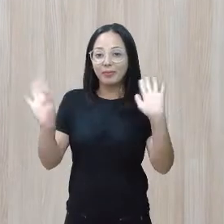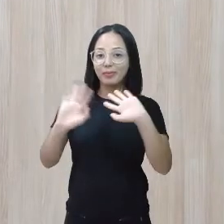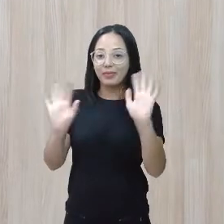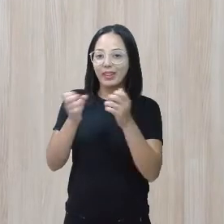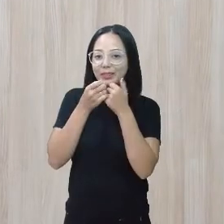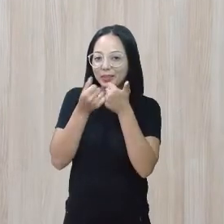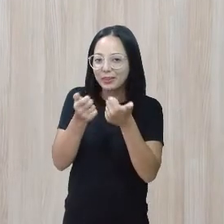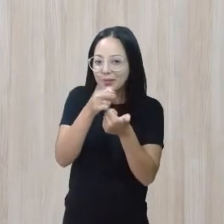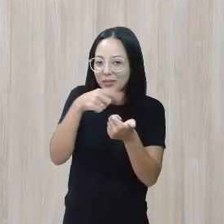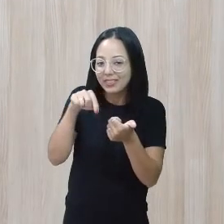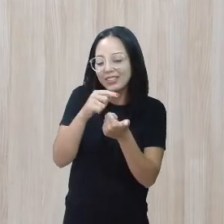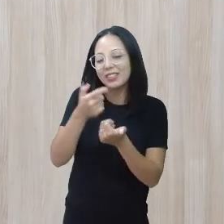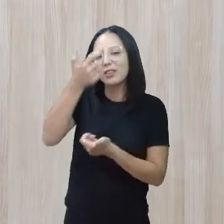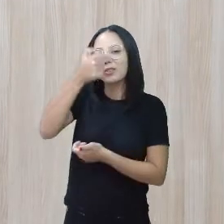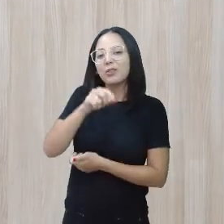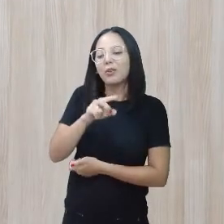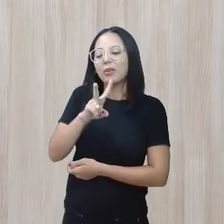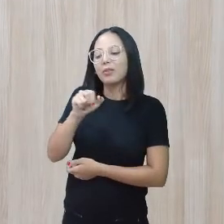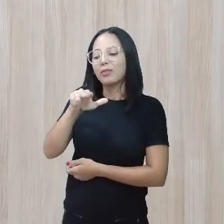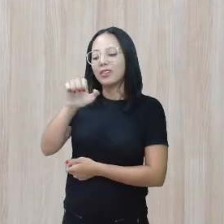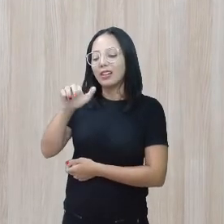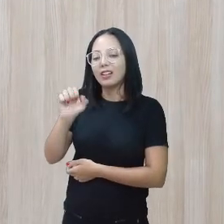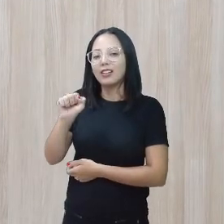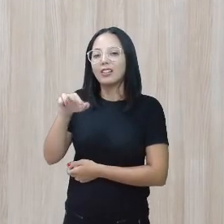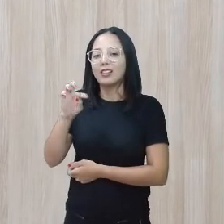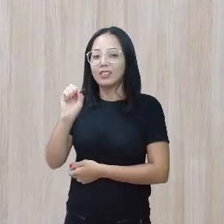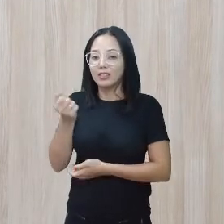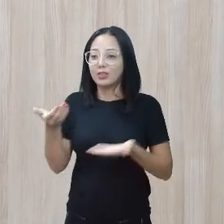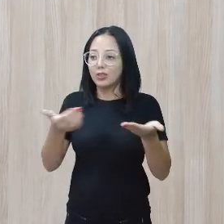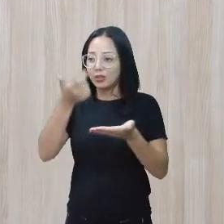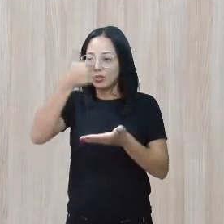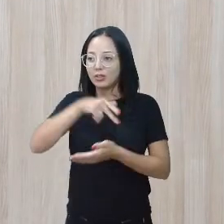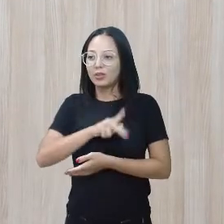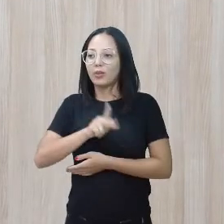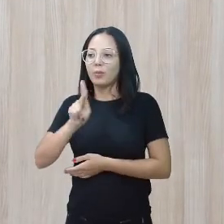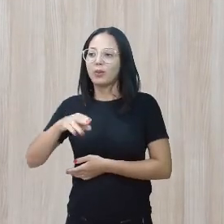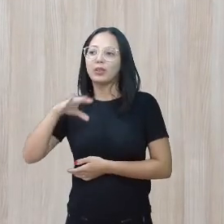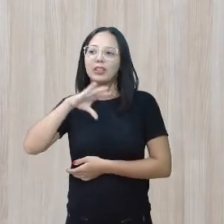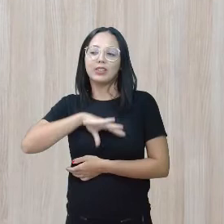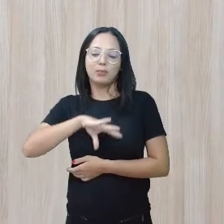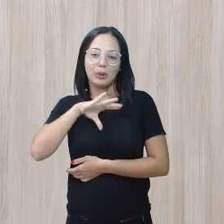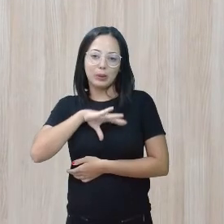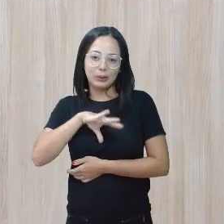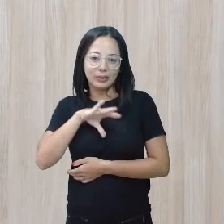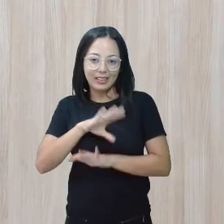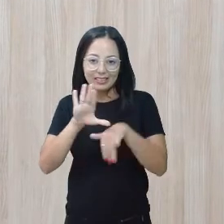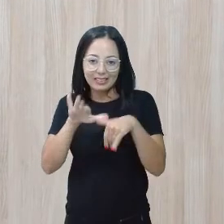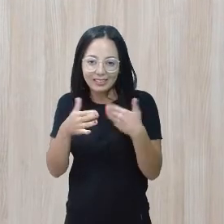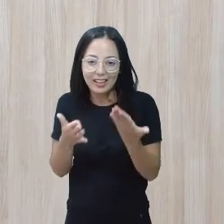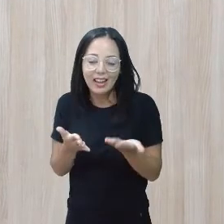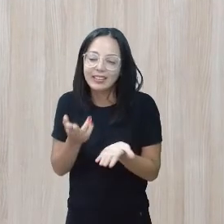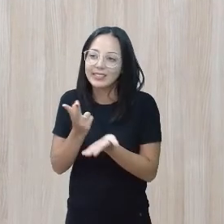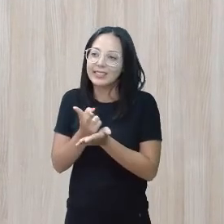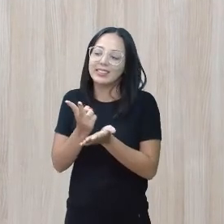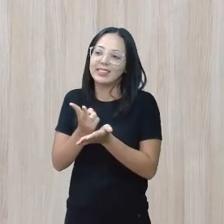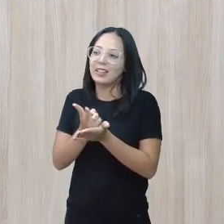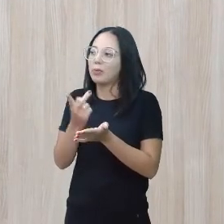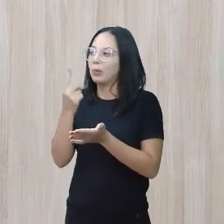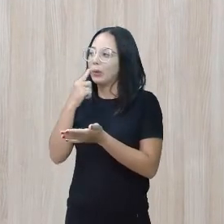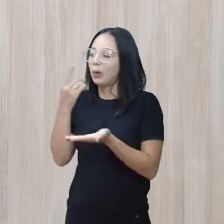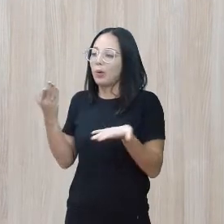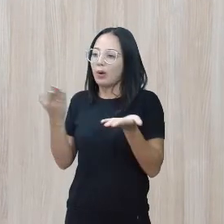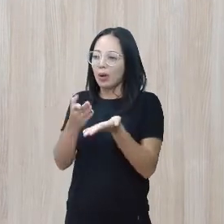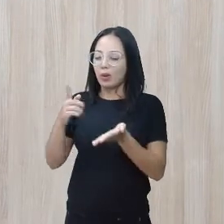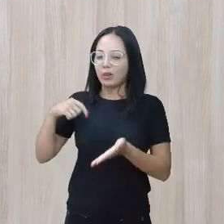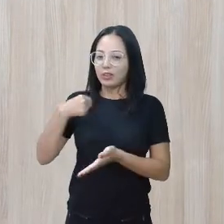gente, tudo bem com vocês? Eu sou Viviane Santos e hoje eu serei a sua professora de língua portuguesa, né? No oitavo ano, como sempre, ó, a gente está